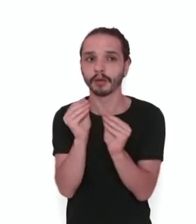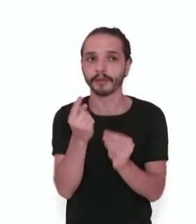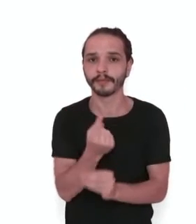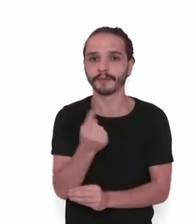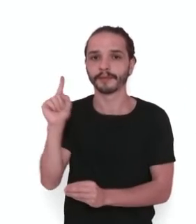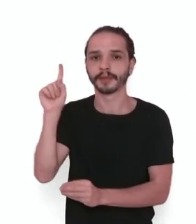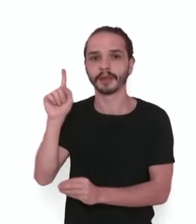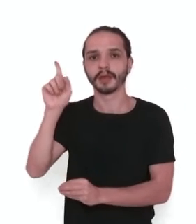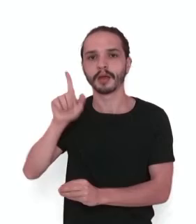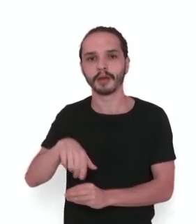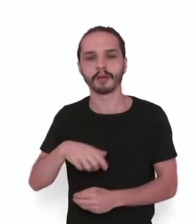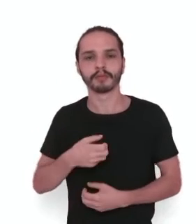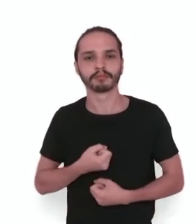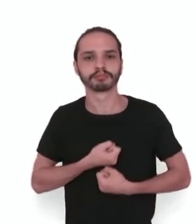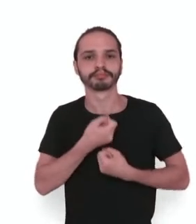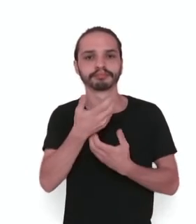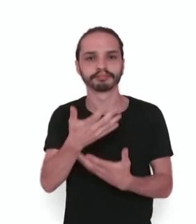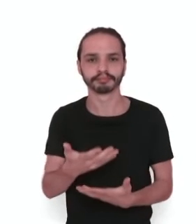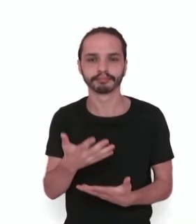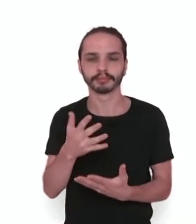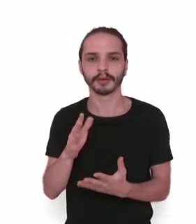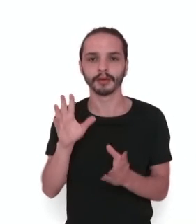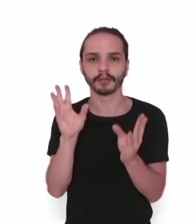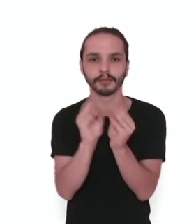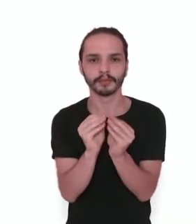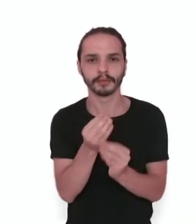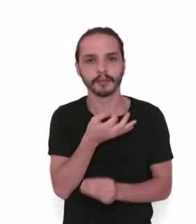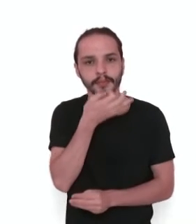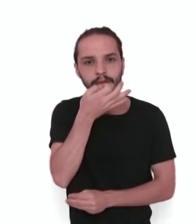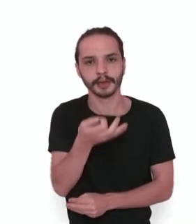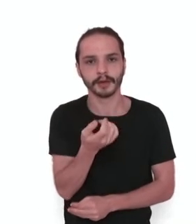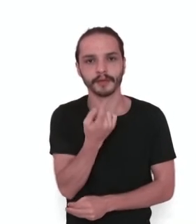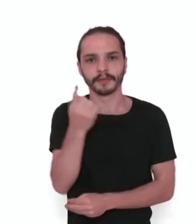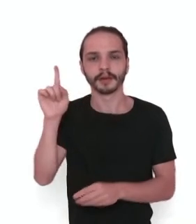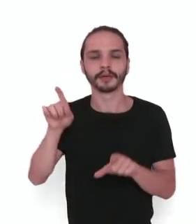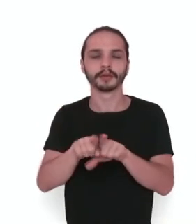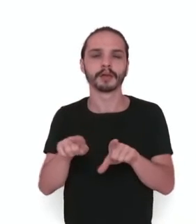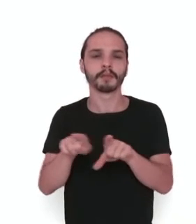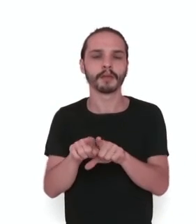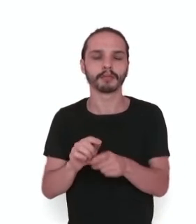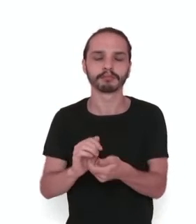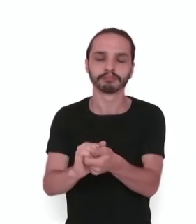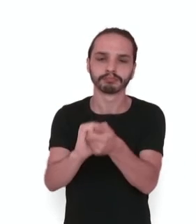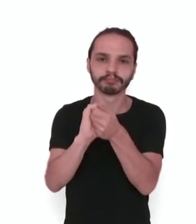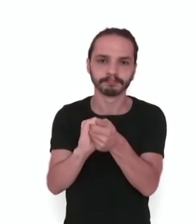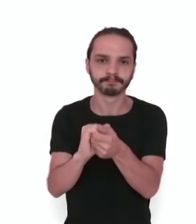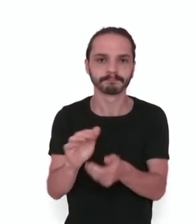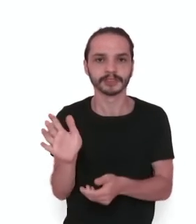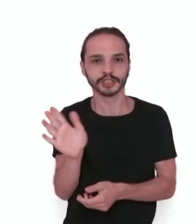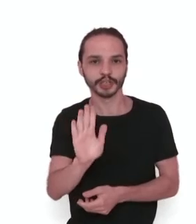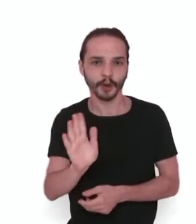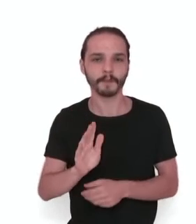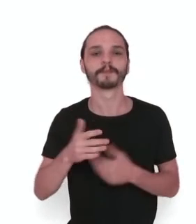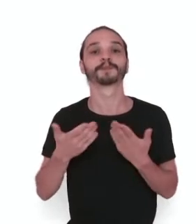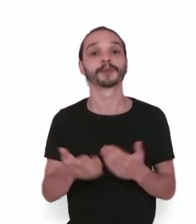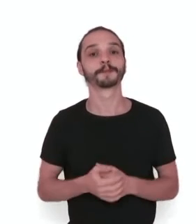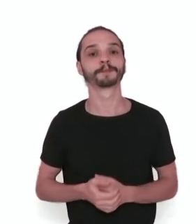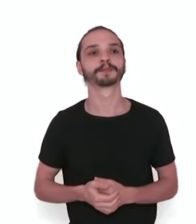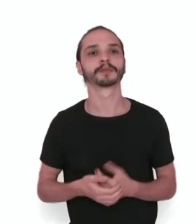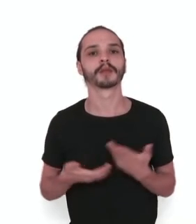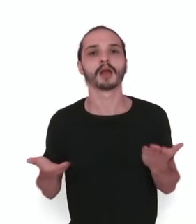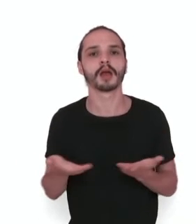a expressão cortês de despedida. No final você se despede, né? Faz ali uma despedida. Então vamos para a nossa